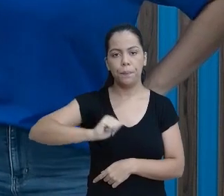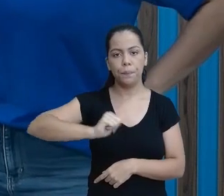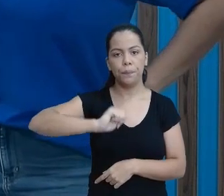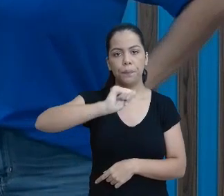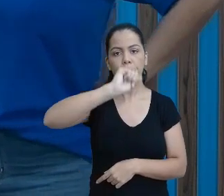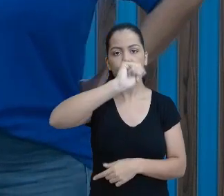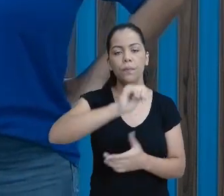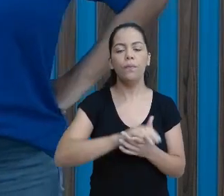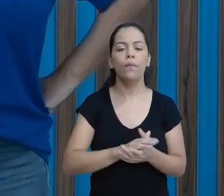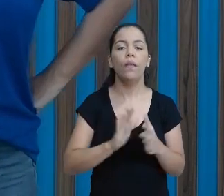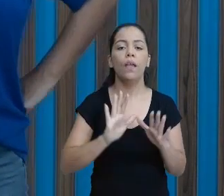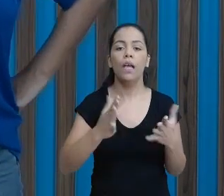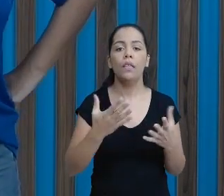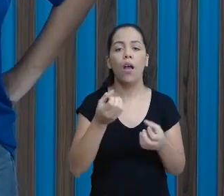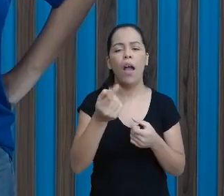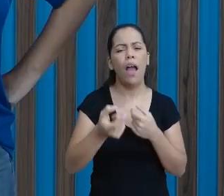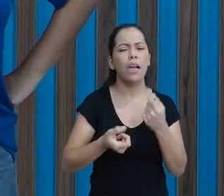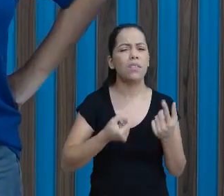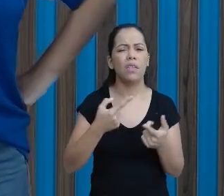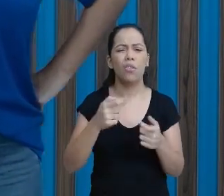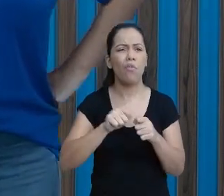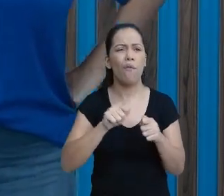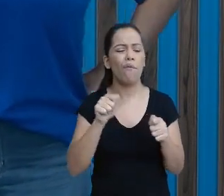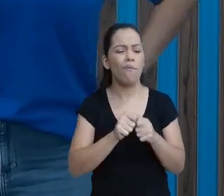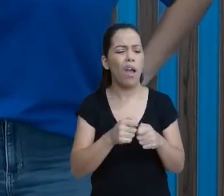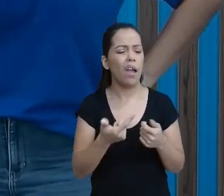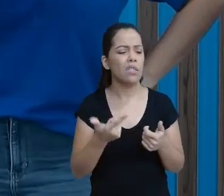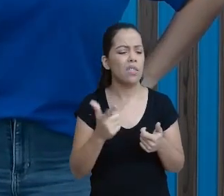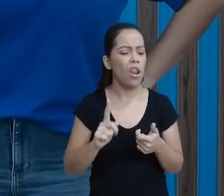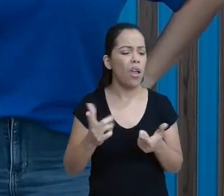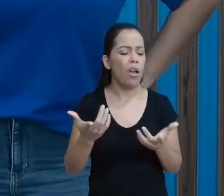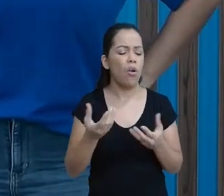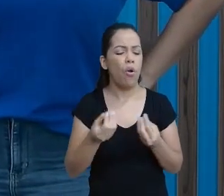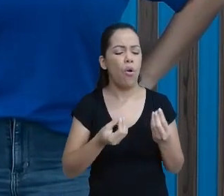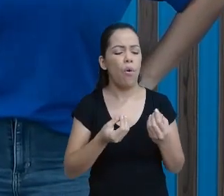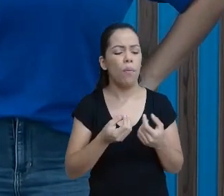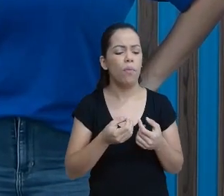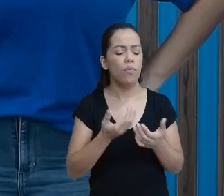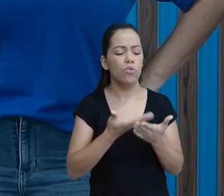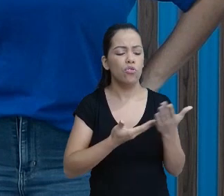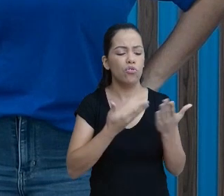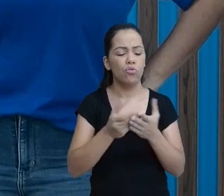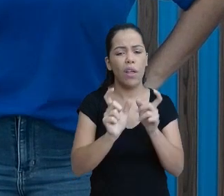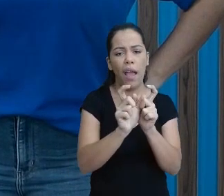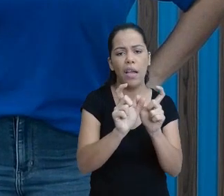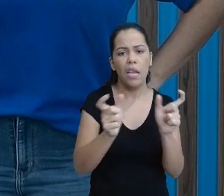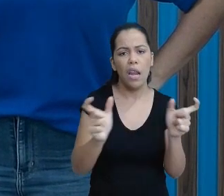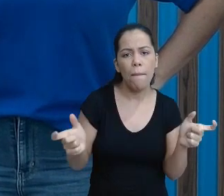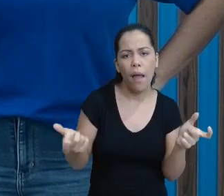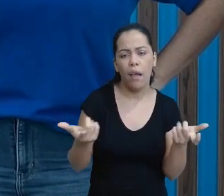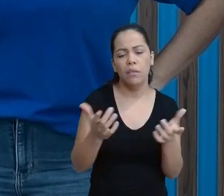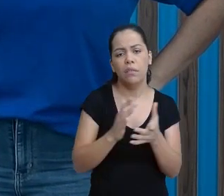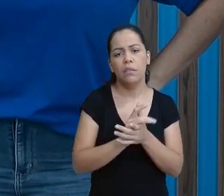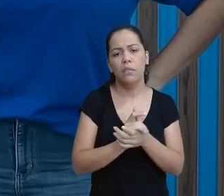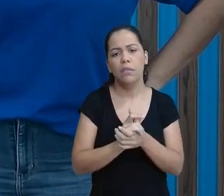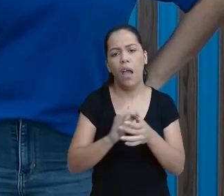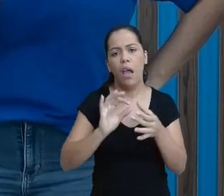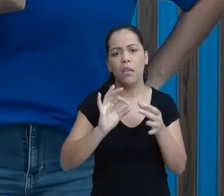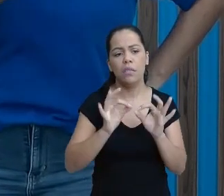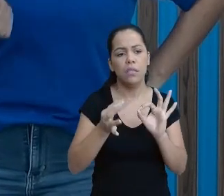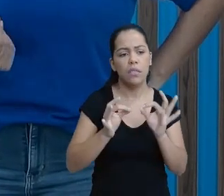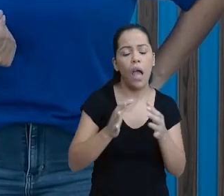muito sentido estudar tanto gramática, estudar tanto gênero, aprender a produzir novos gêneros. Mas